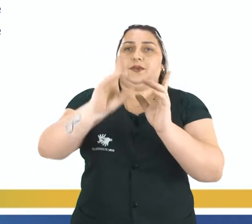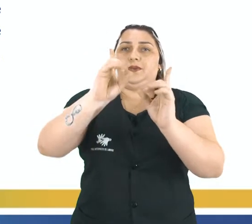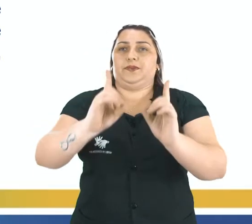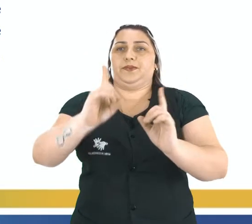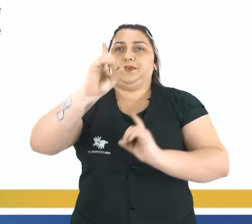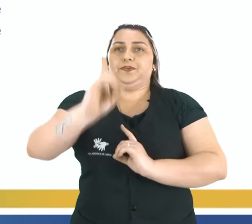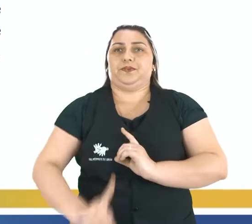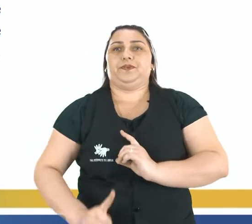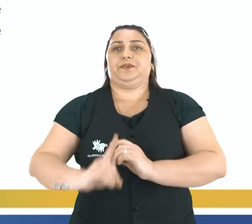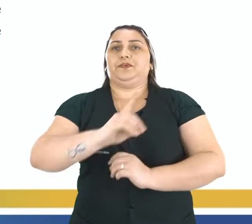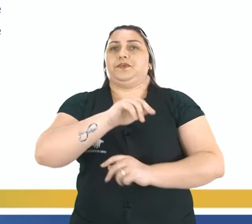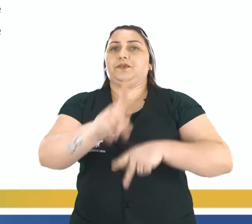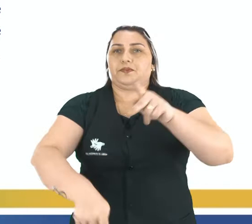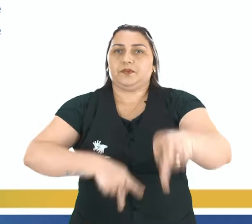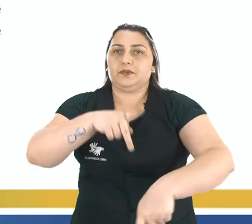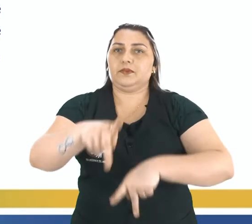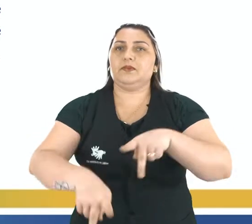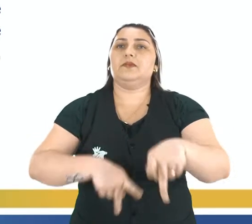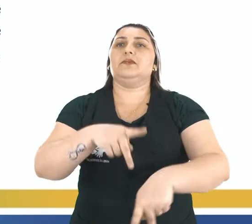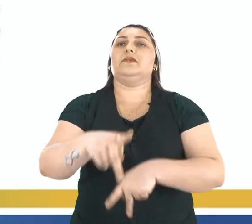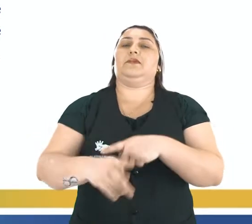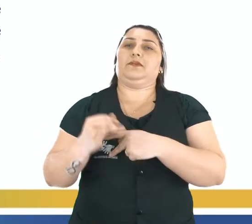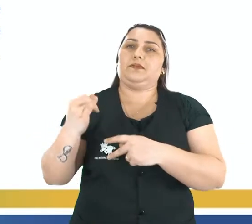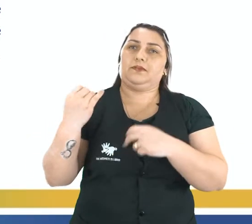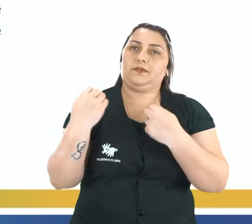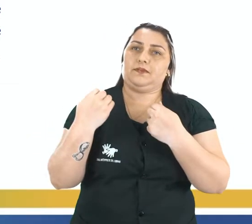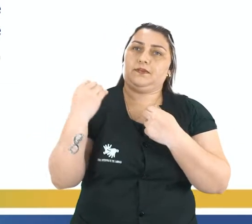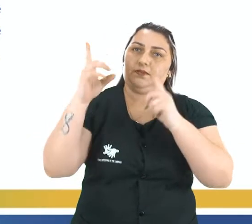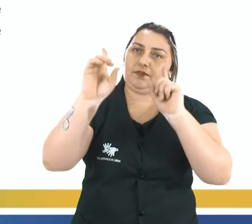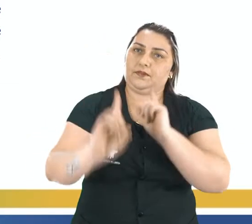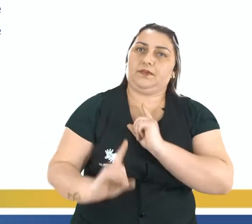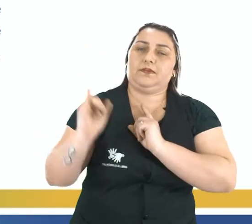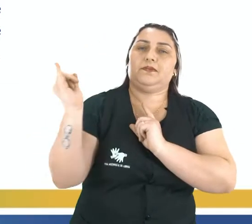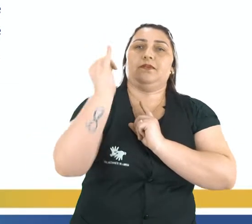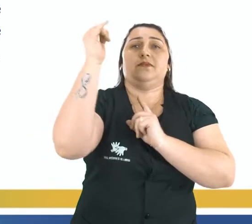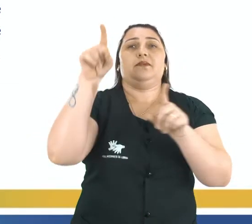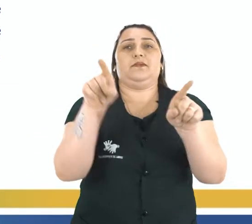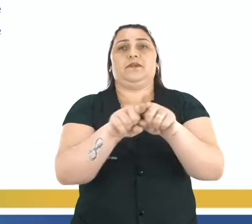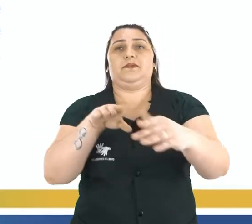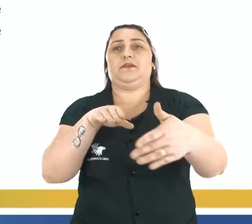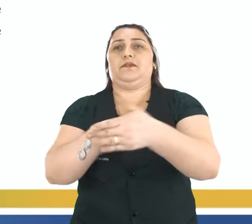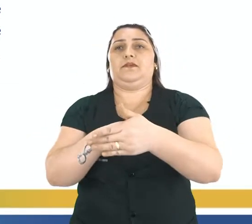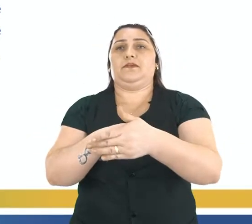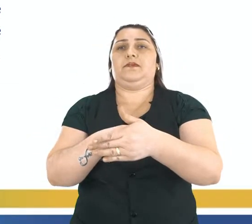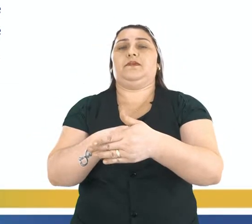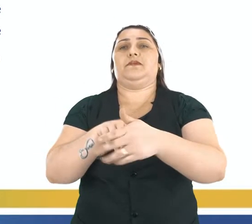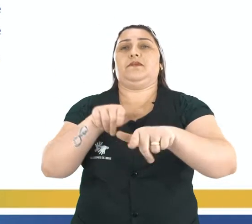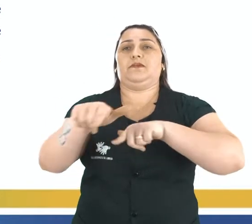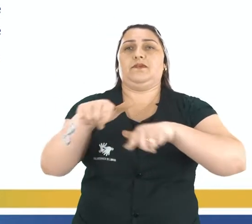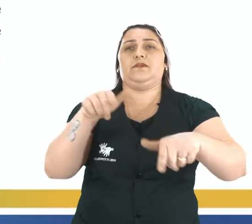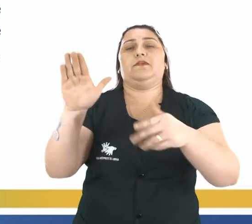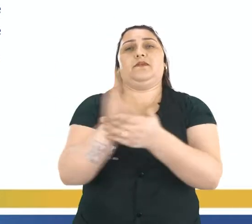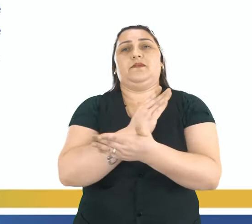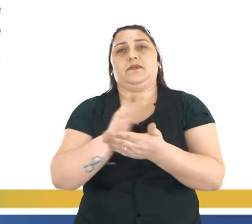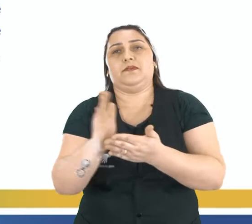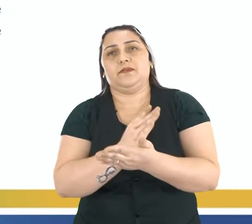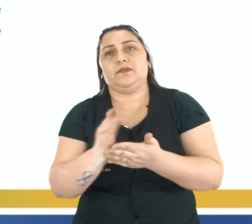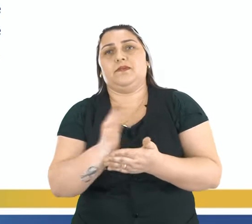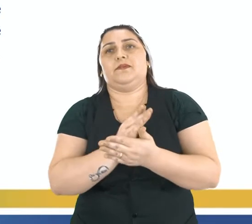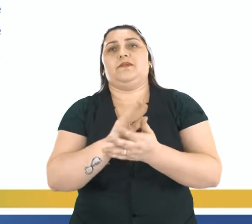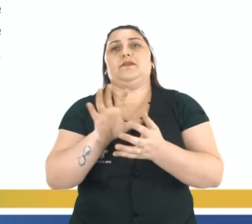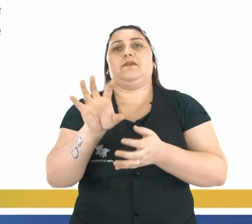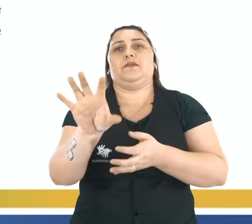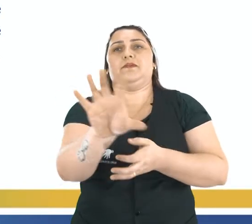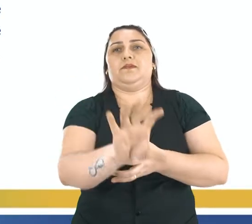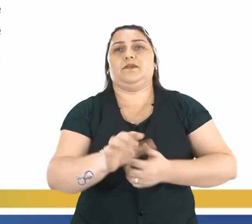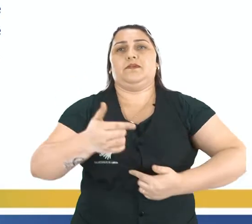direitos, que deveriam ser direitos fundamentais, e também limitando a atuação de determinados